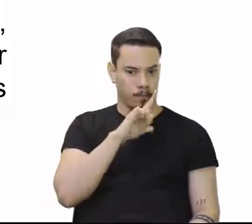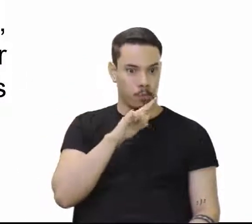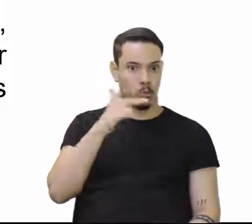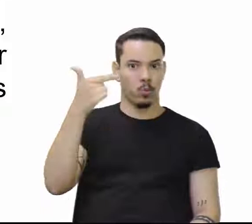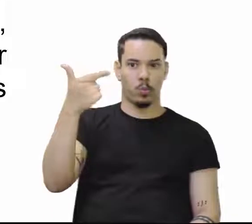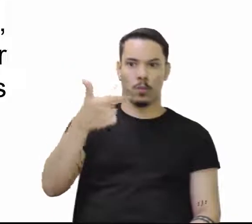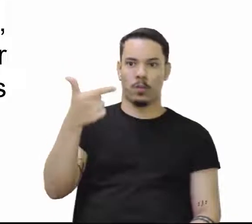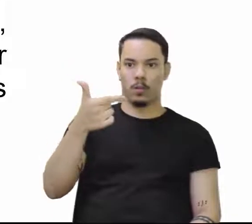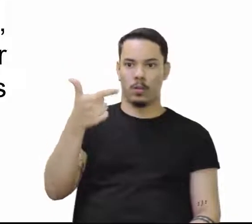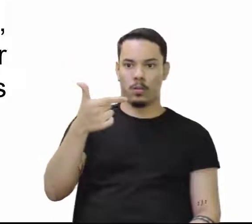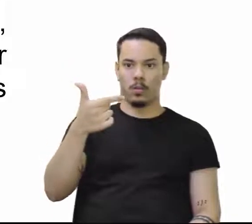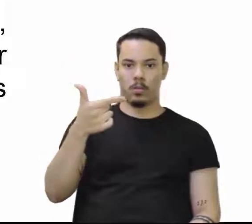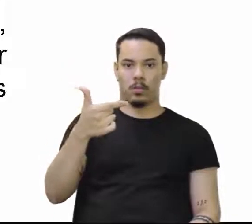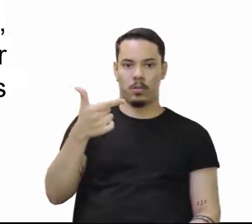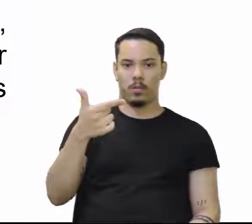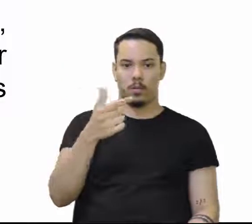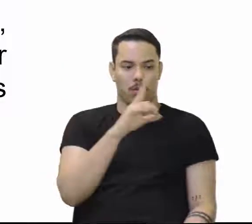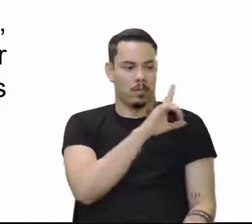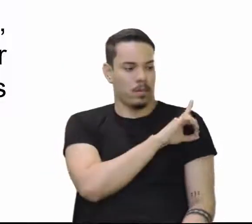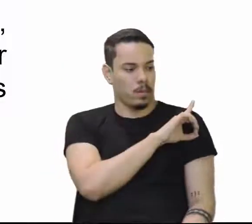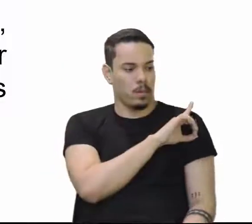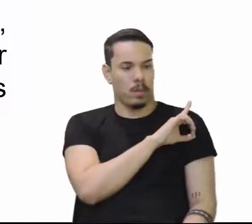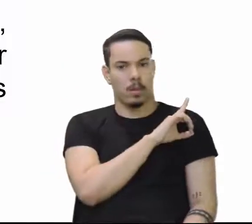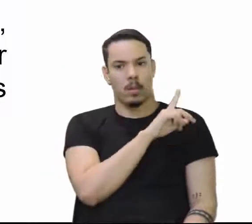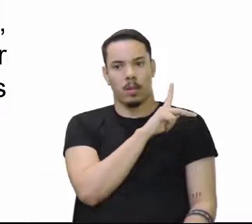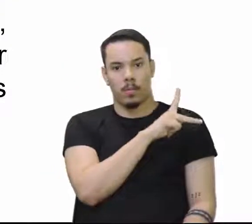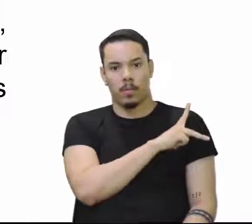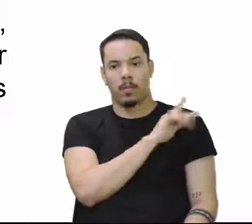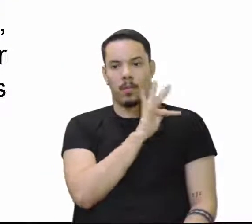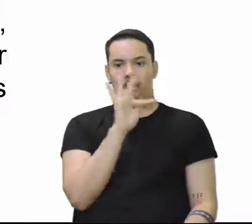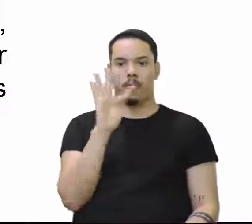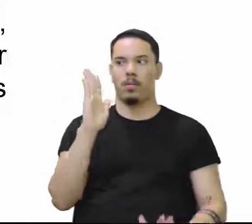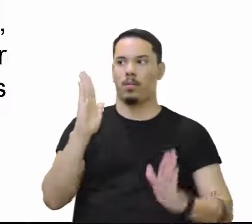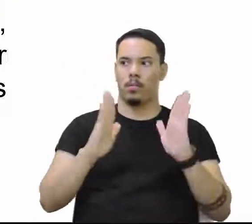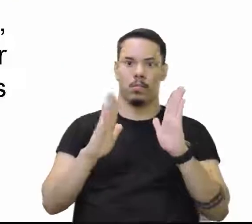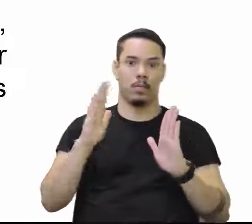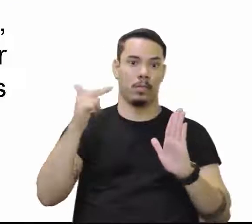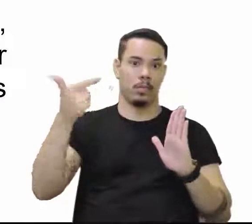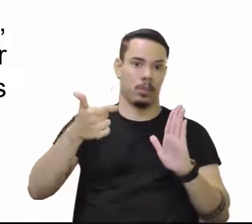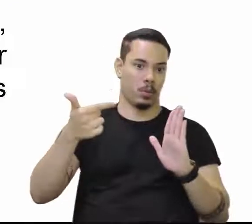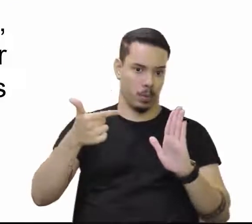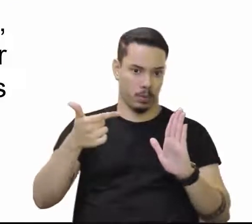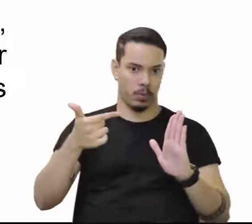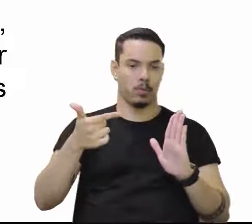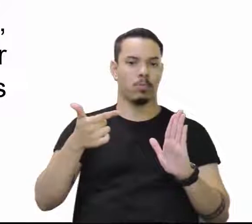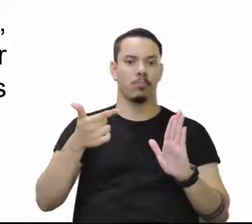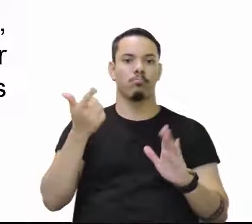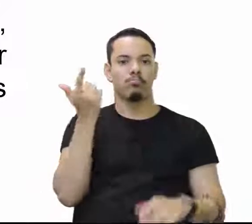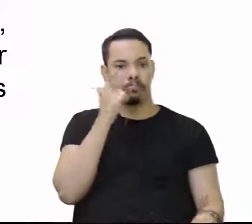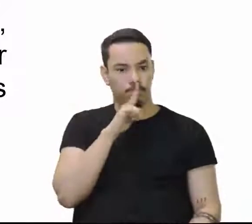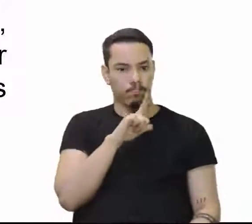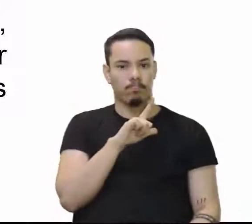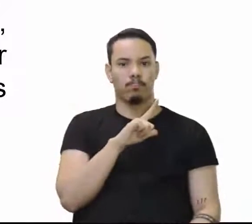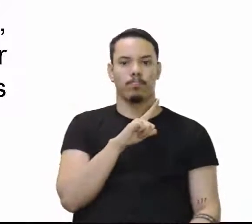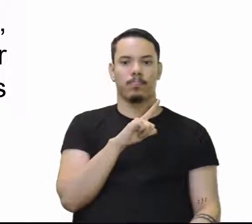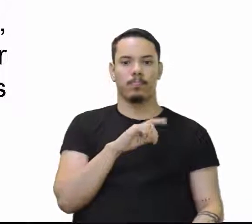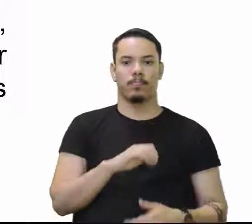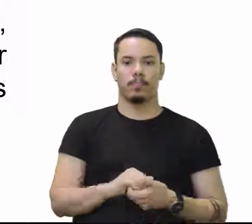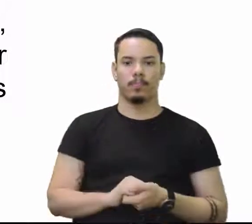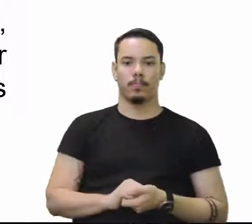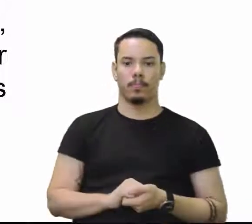seu segundo mandato para deputado federal.